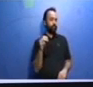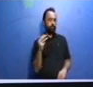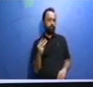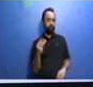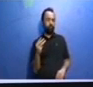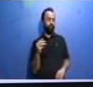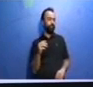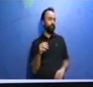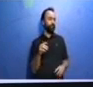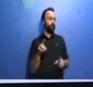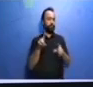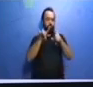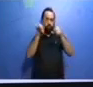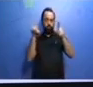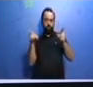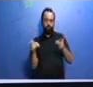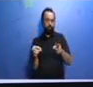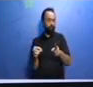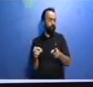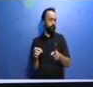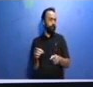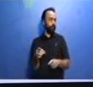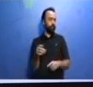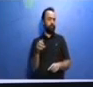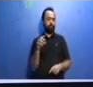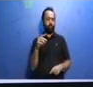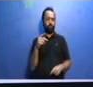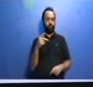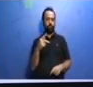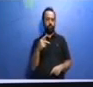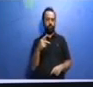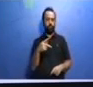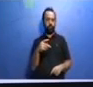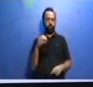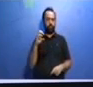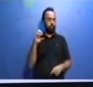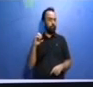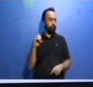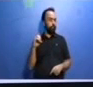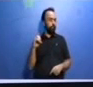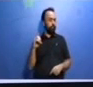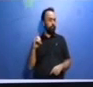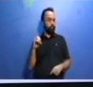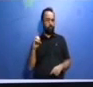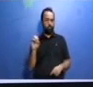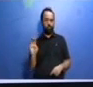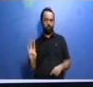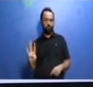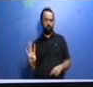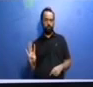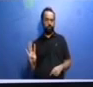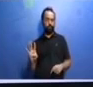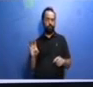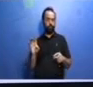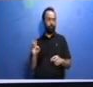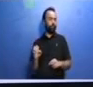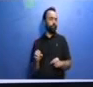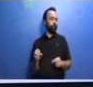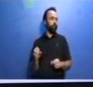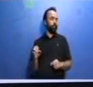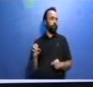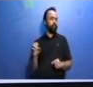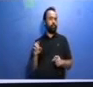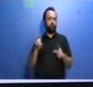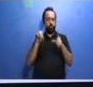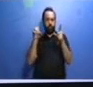cálcio. Já que o átomo de fósforo, que é o P, e o oxigênio, eles estão entre parênteses. E